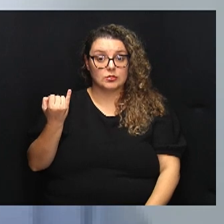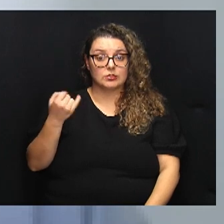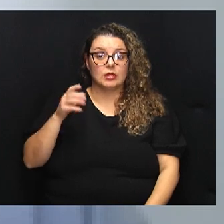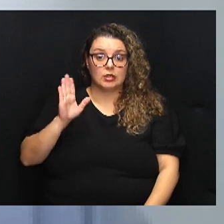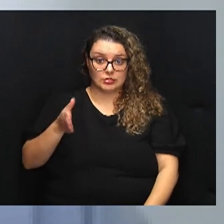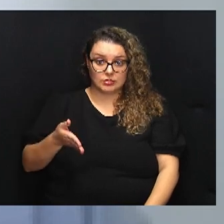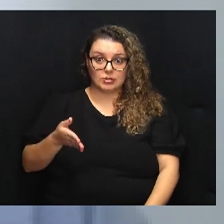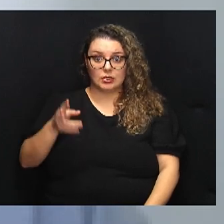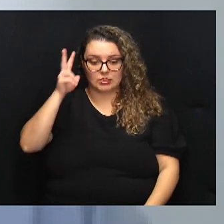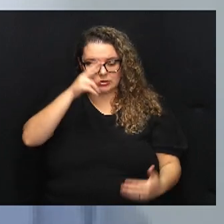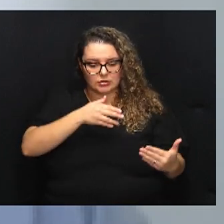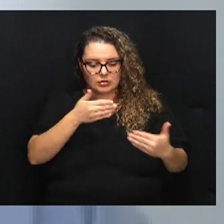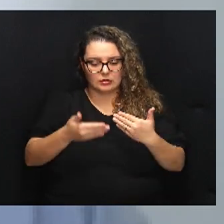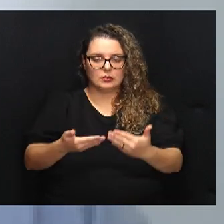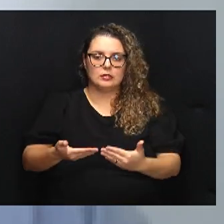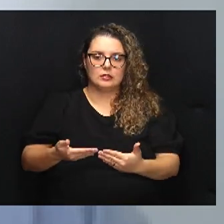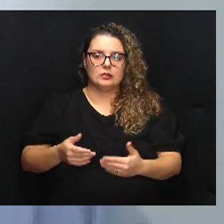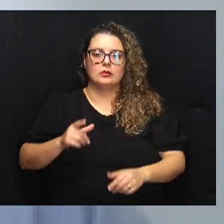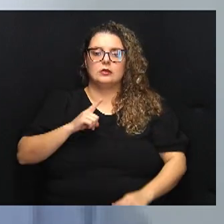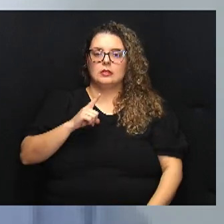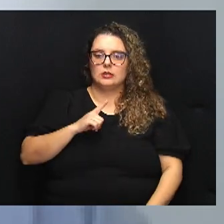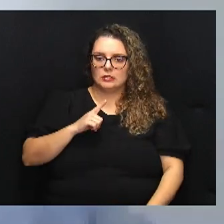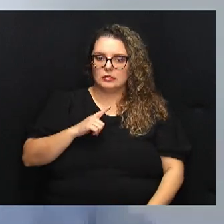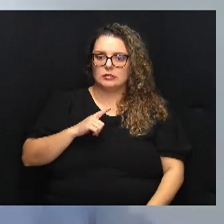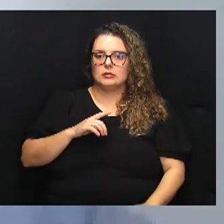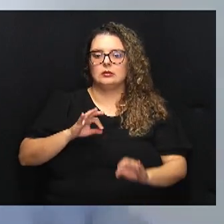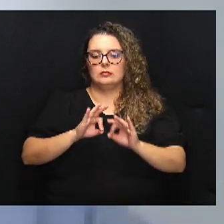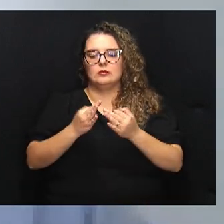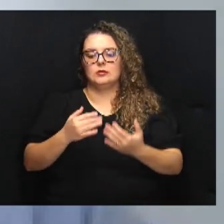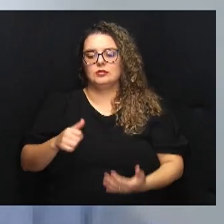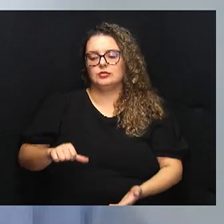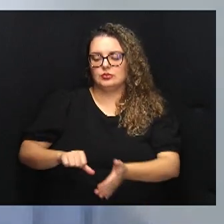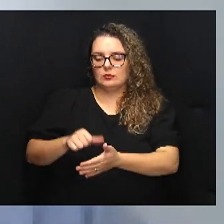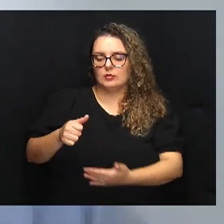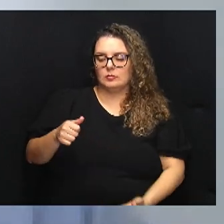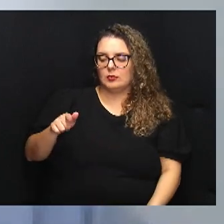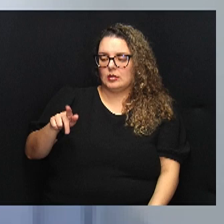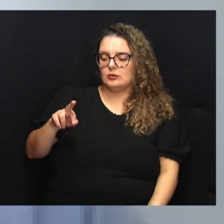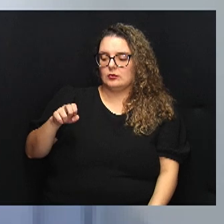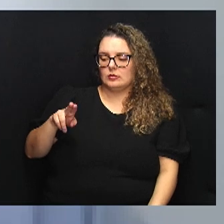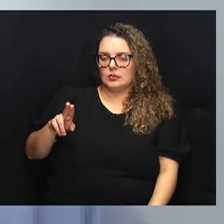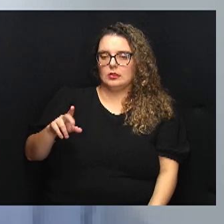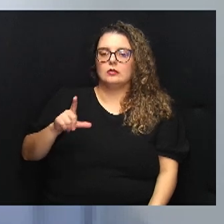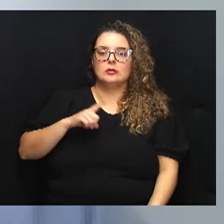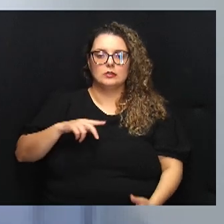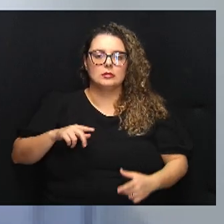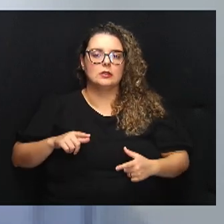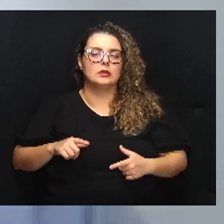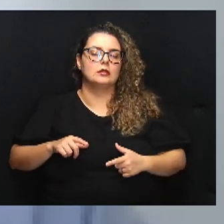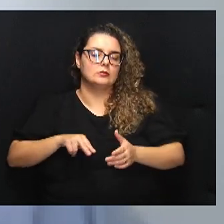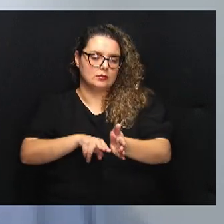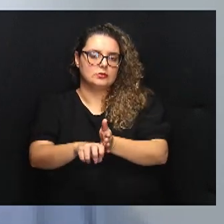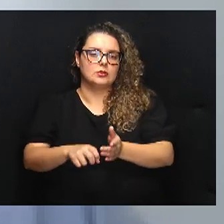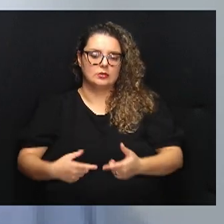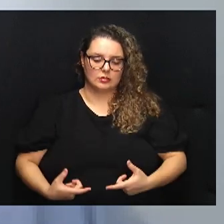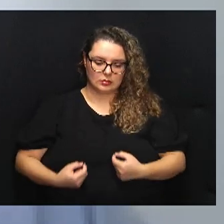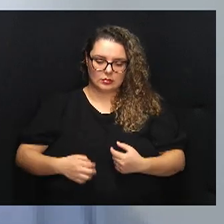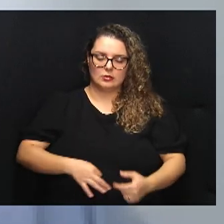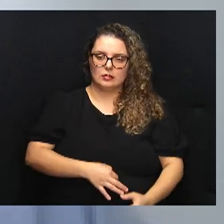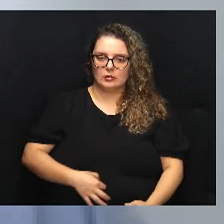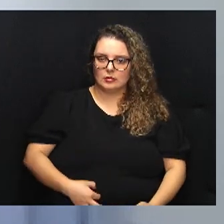história familiar. Então, quem tem parente de primeiro grau com um diagnóstico, né, de câncer coloretal, aí